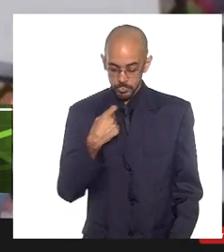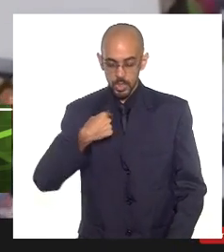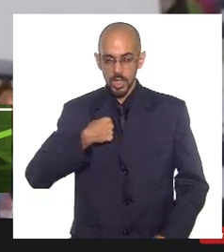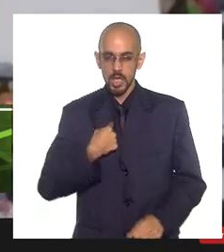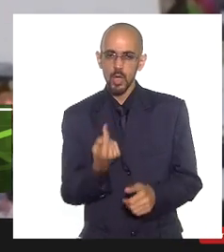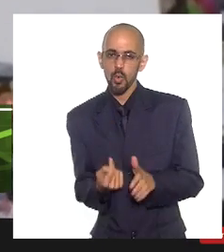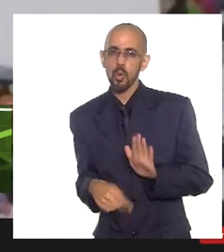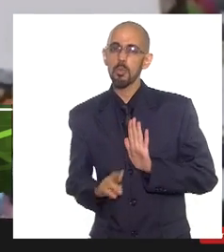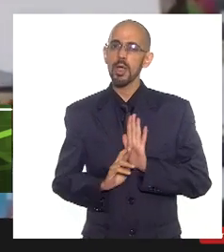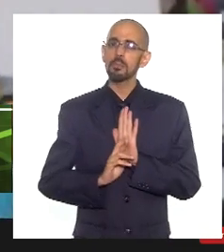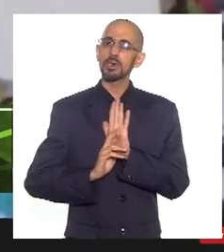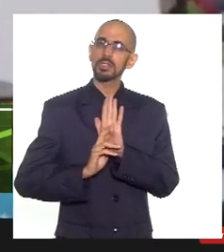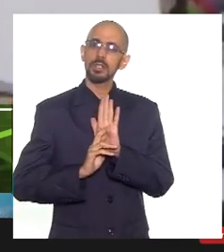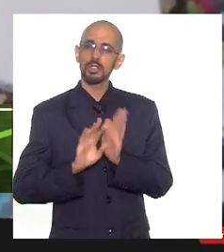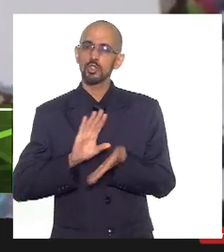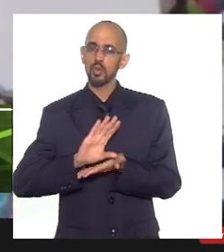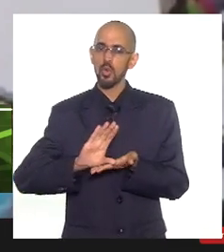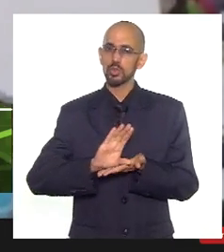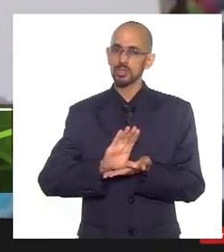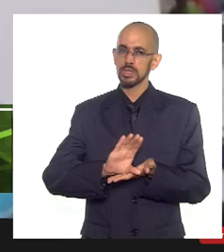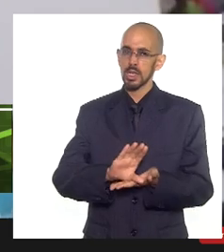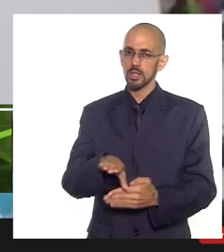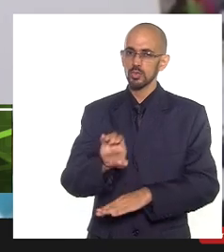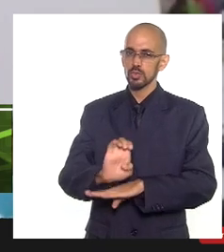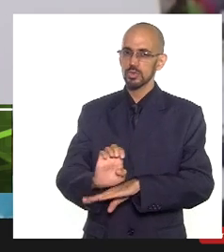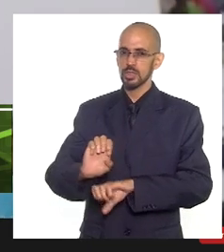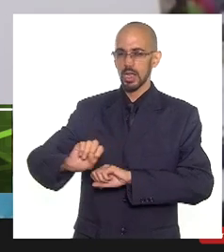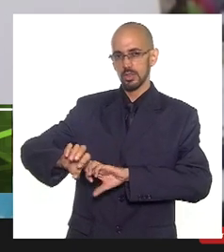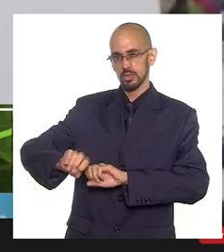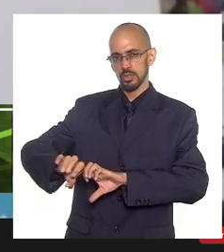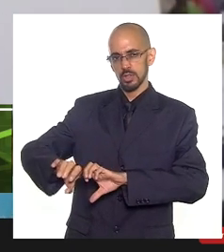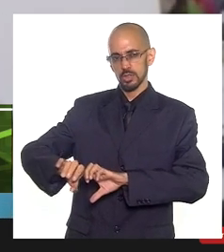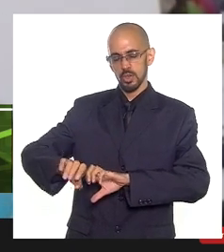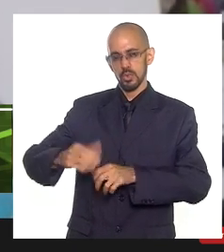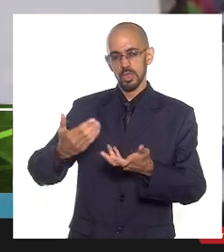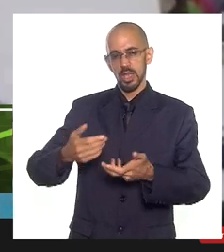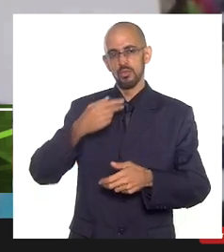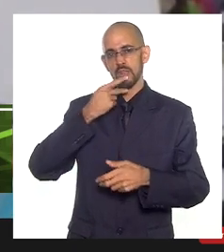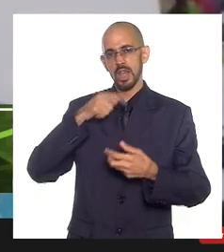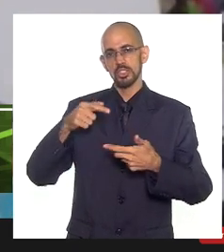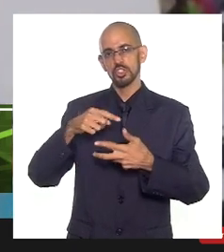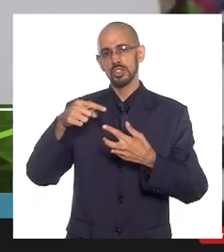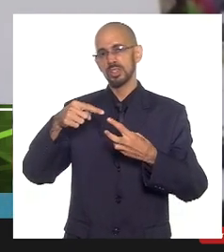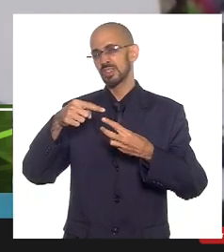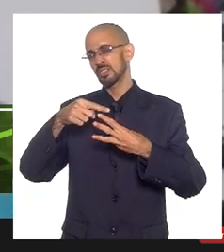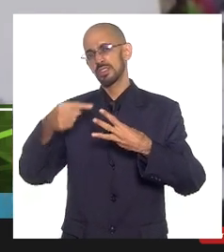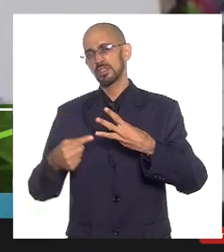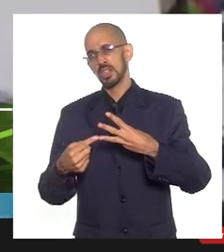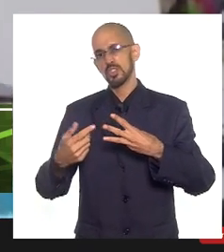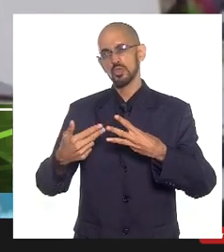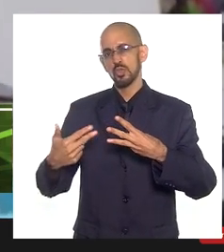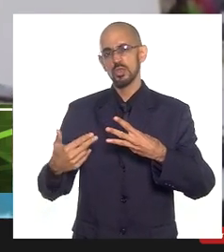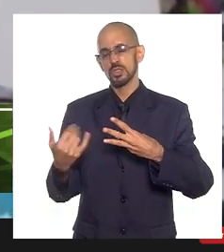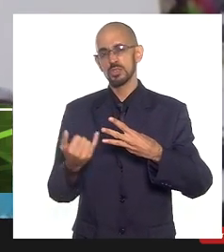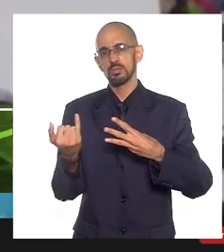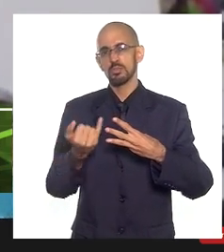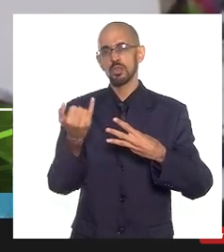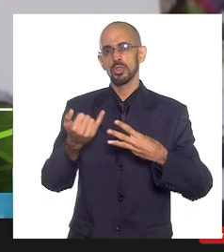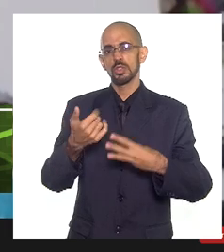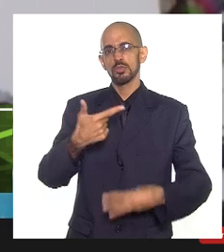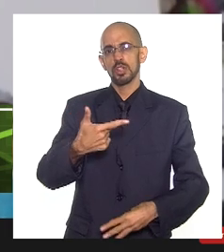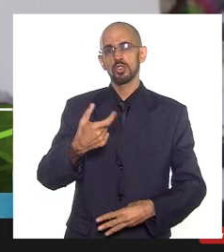educação eu queria levantar aqui três pontos para a gente pensar nesse balanço de 2020 perspectivas para